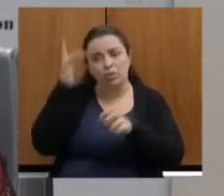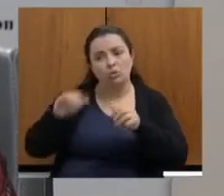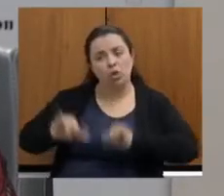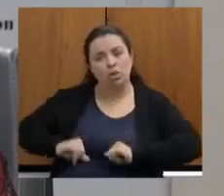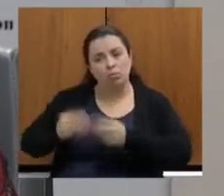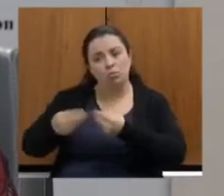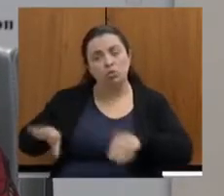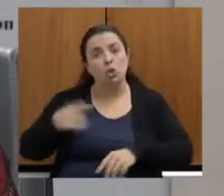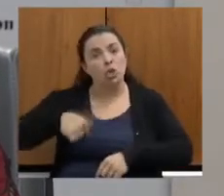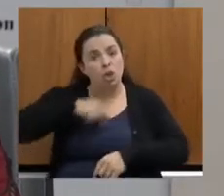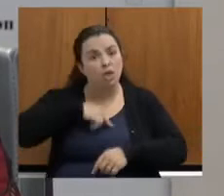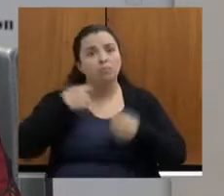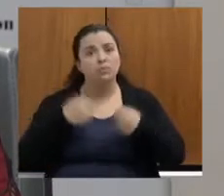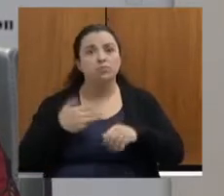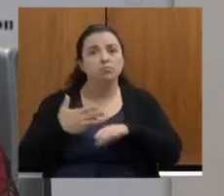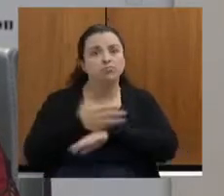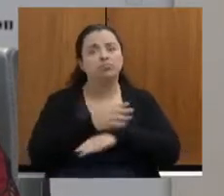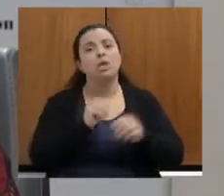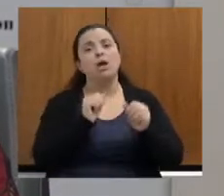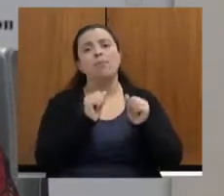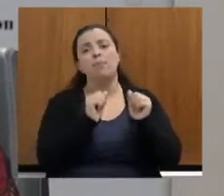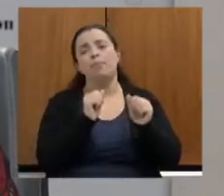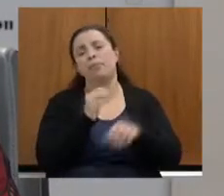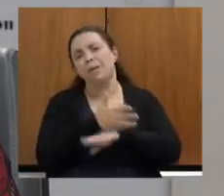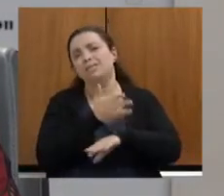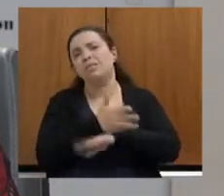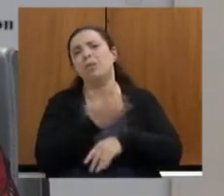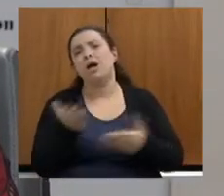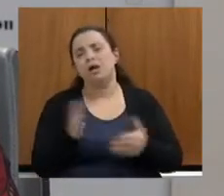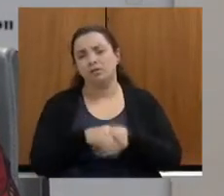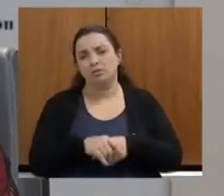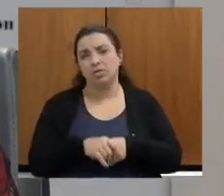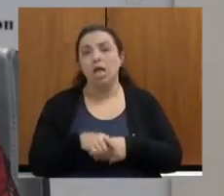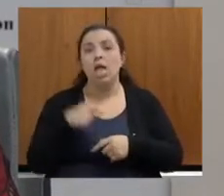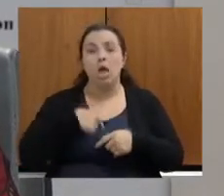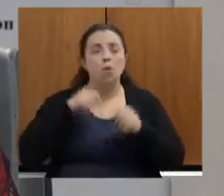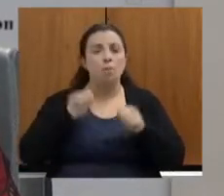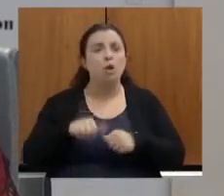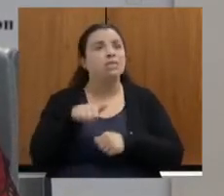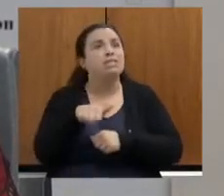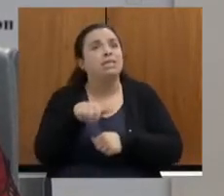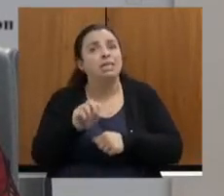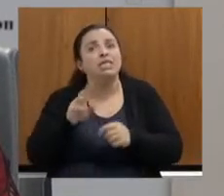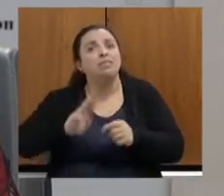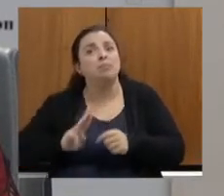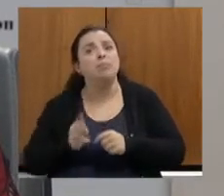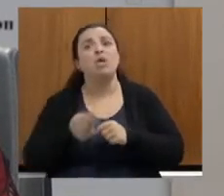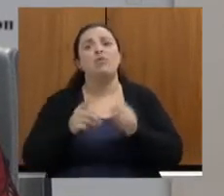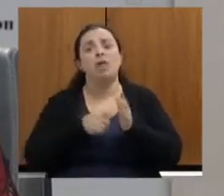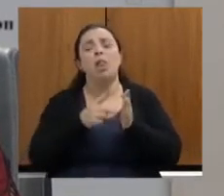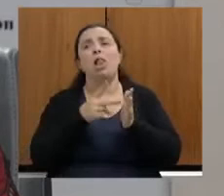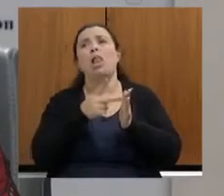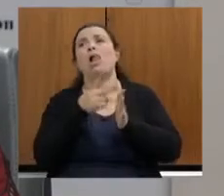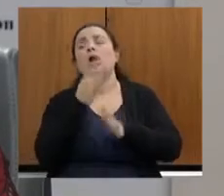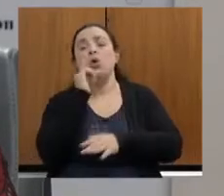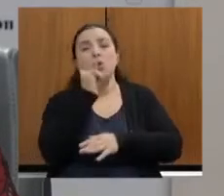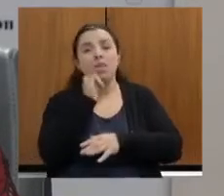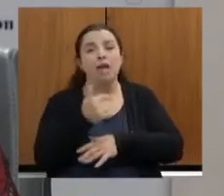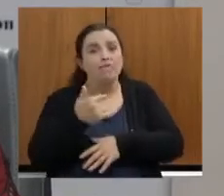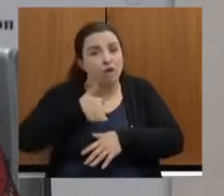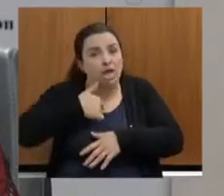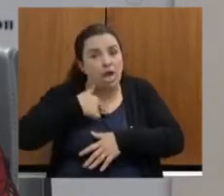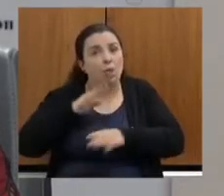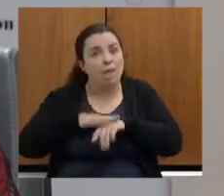participar porque por mais que eu conte a minha história 15 mil vezes fui eu que vivenciei ninguém